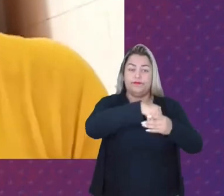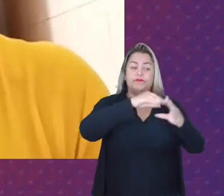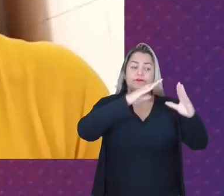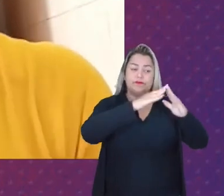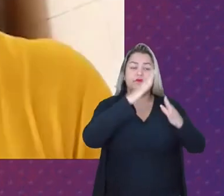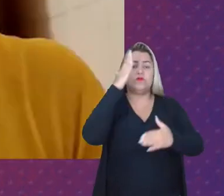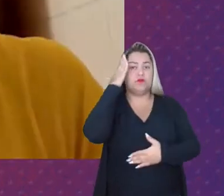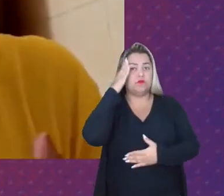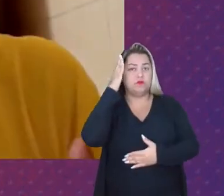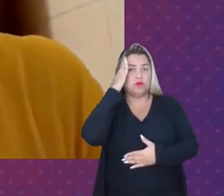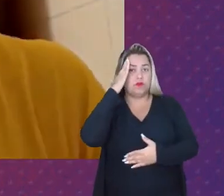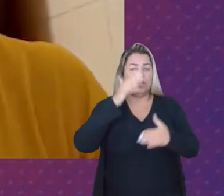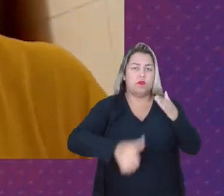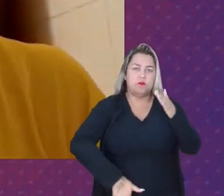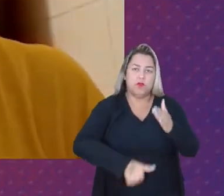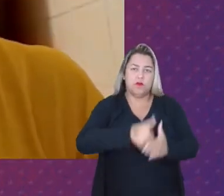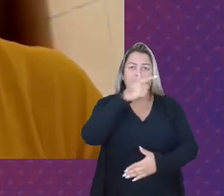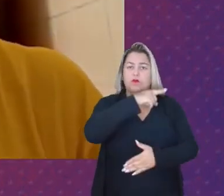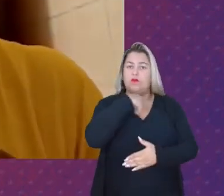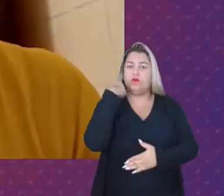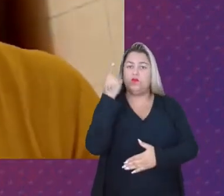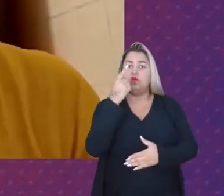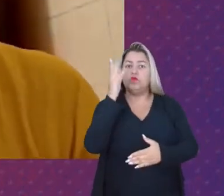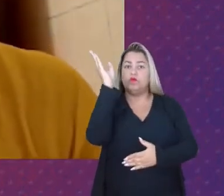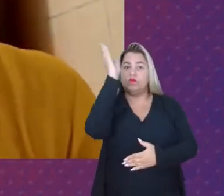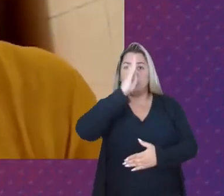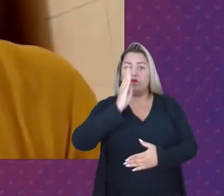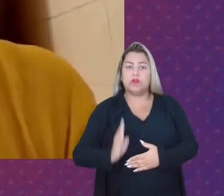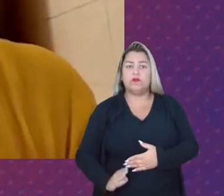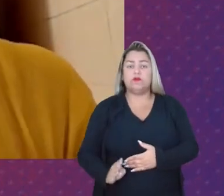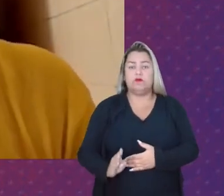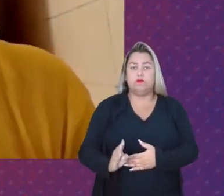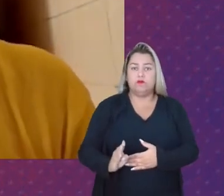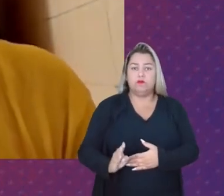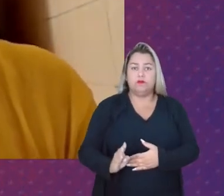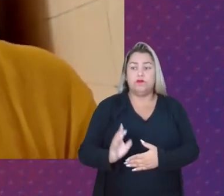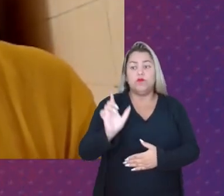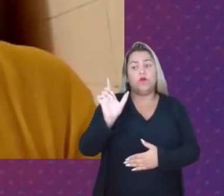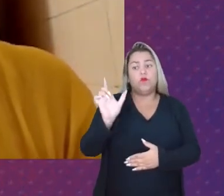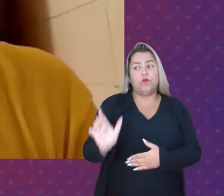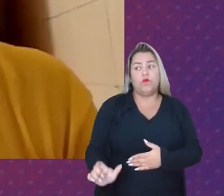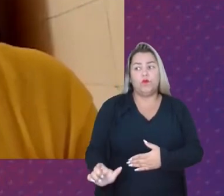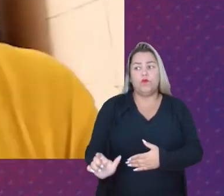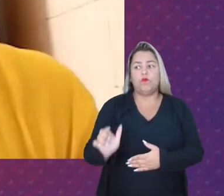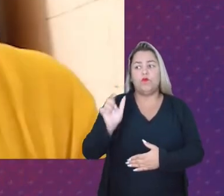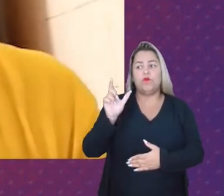sabe que a primeira morte pela Covid no Brasil foi